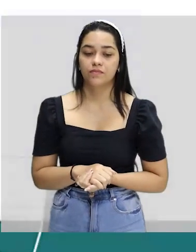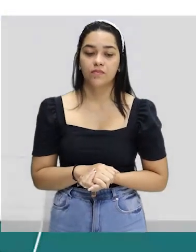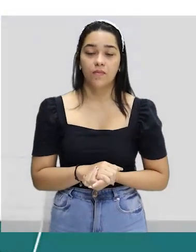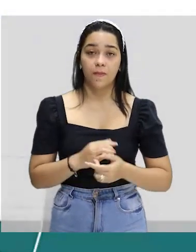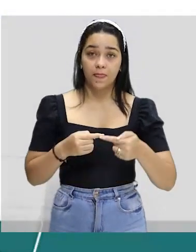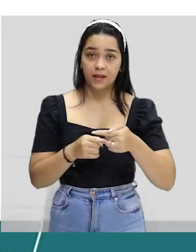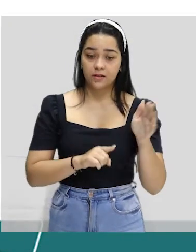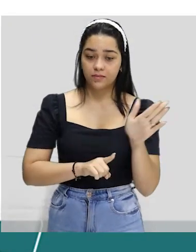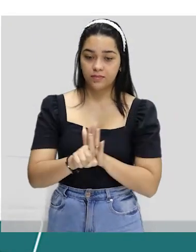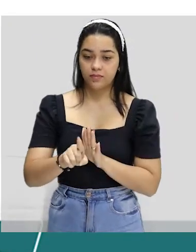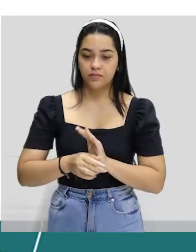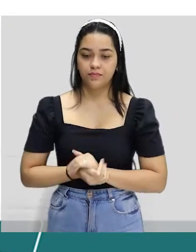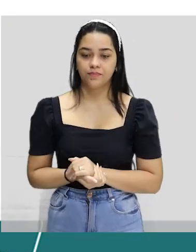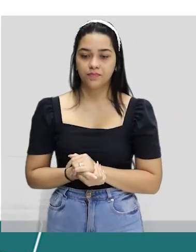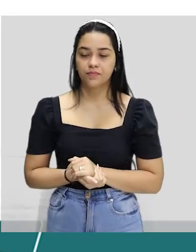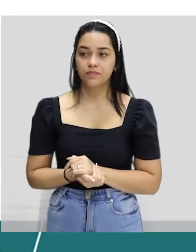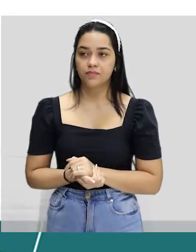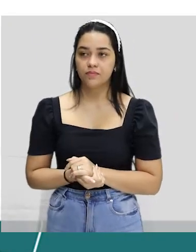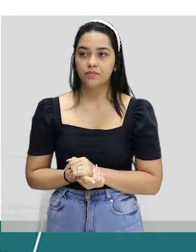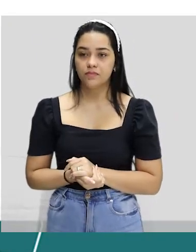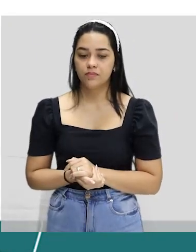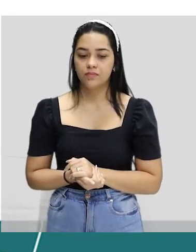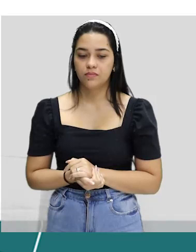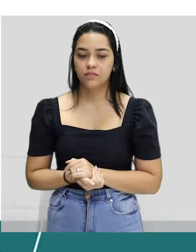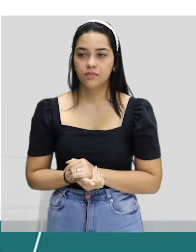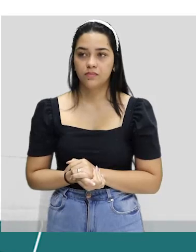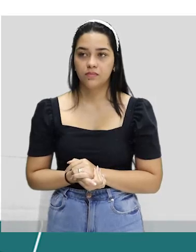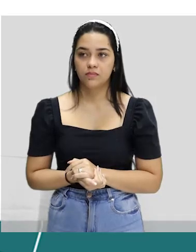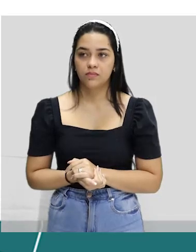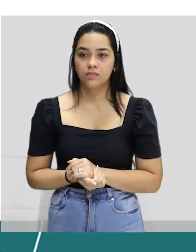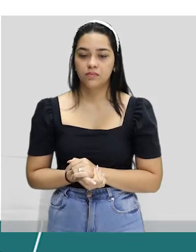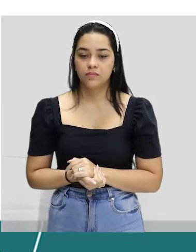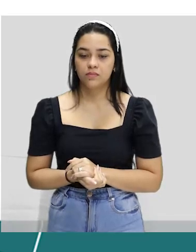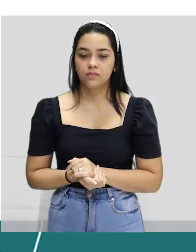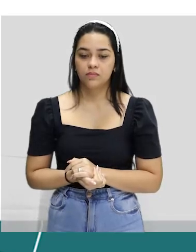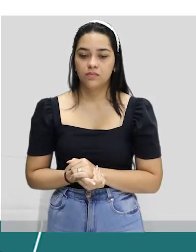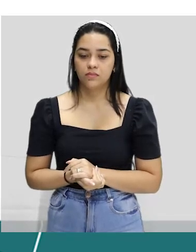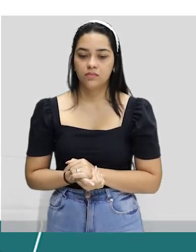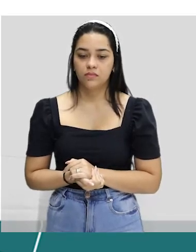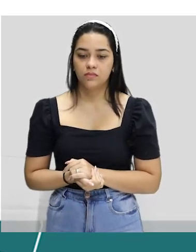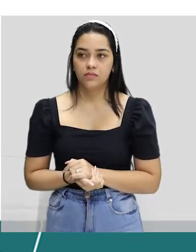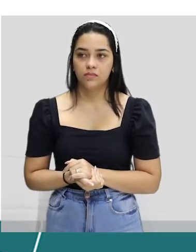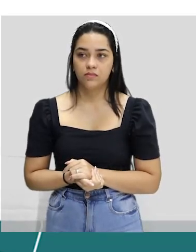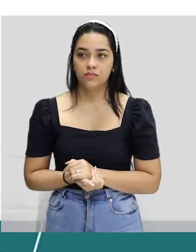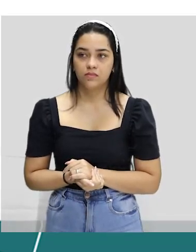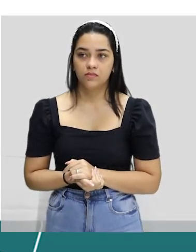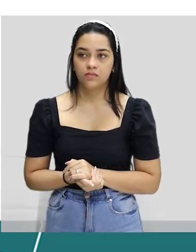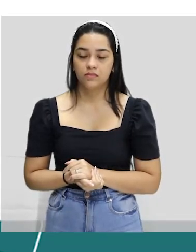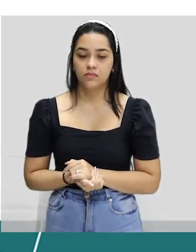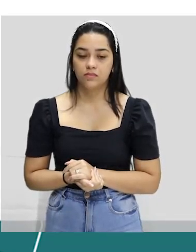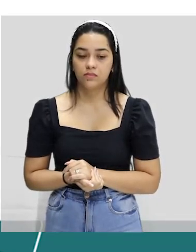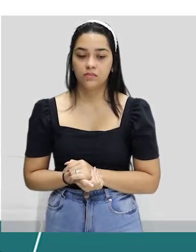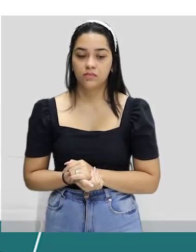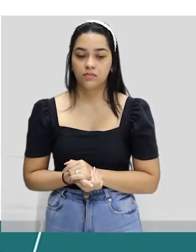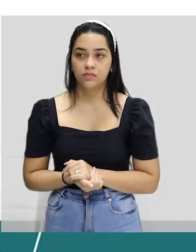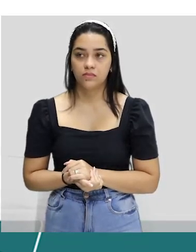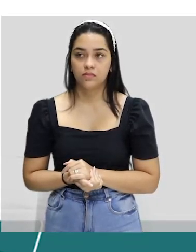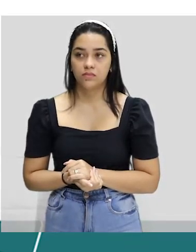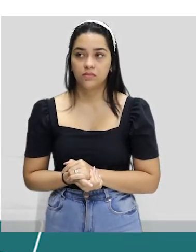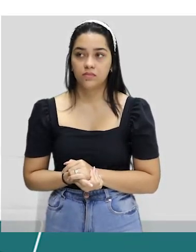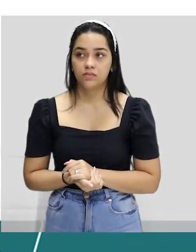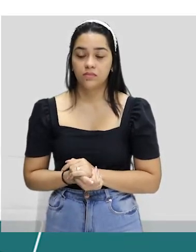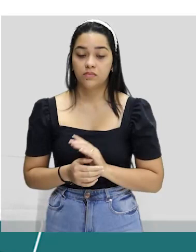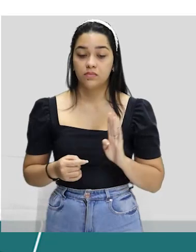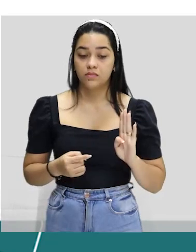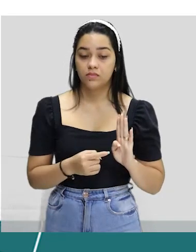Assinale o item que não apresenta agente da passiva. Todos os vizinhos foram acordados pelo barulho.